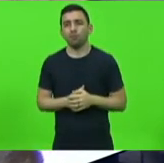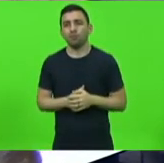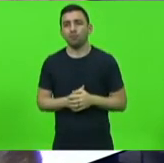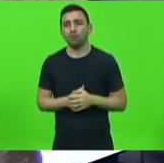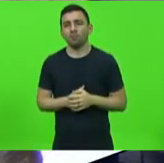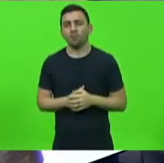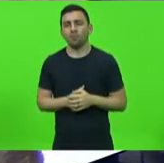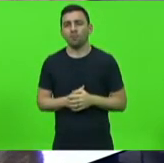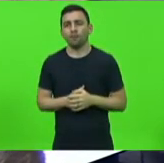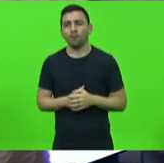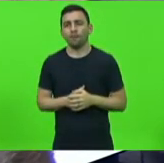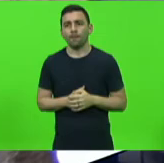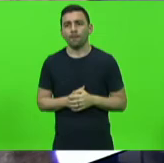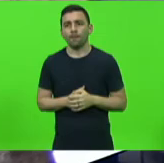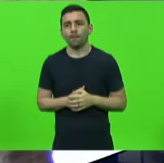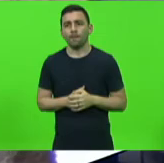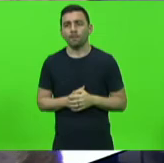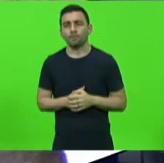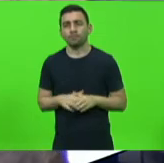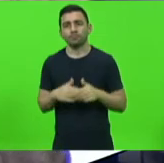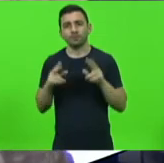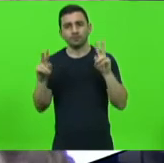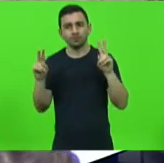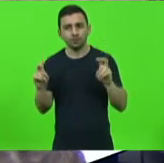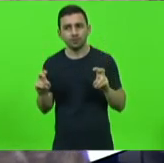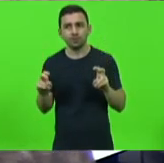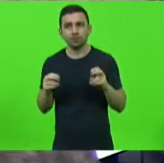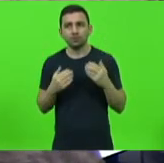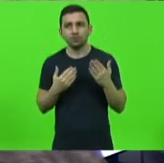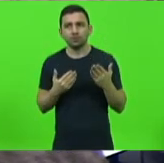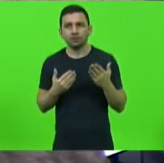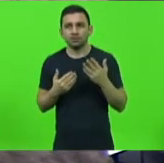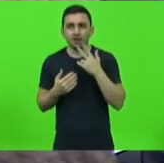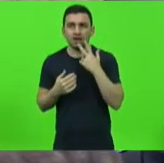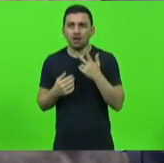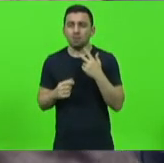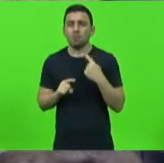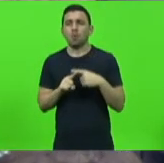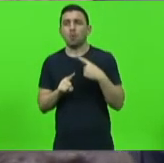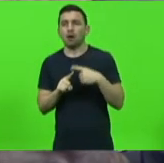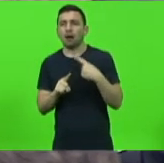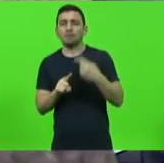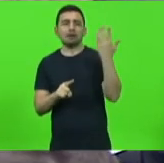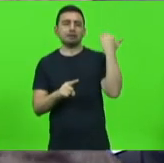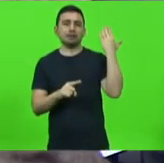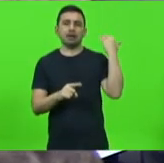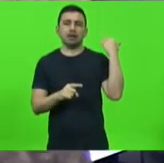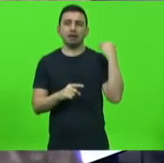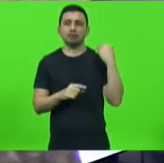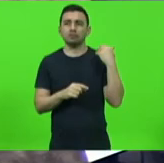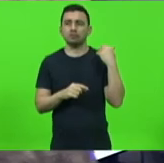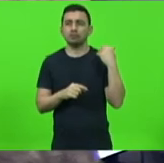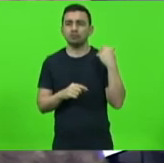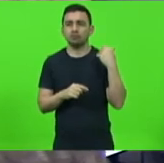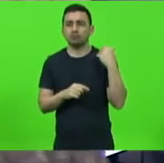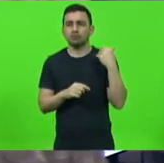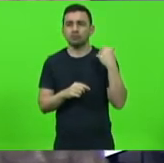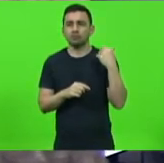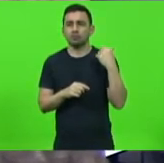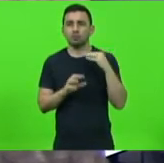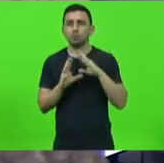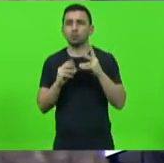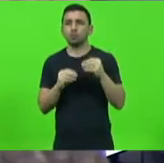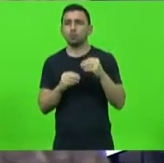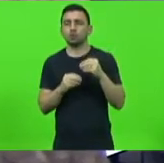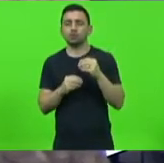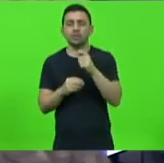Então, a questão que falam, né, porque lá atrás nós ficamos sem o... Todo mundo ficou sem, porque